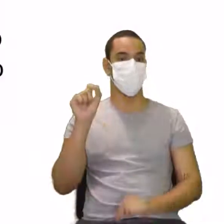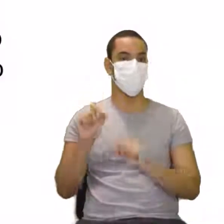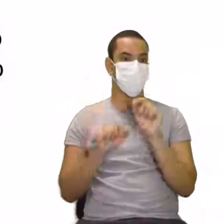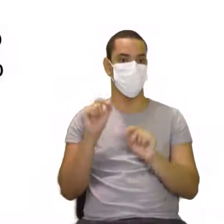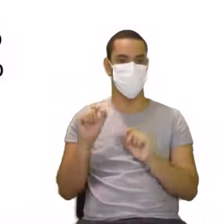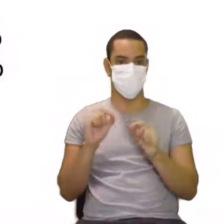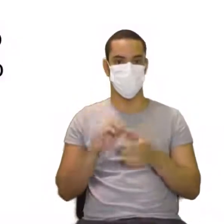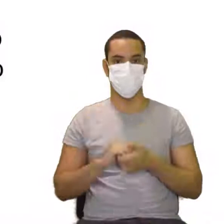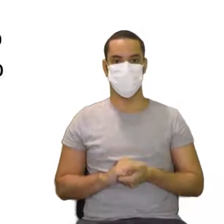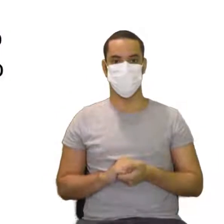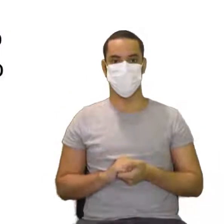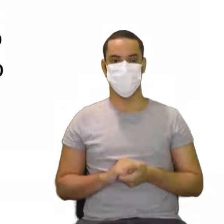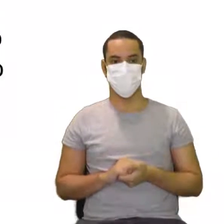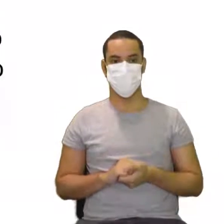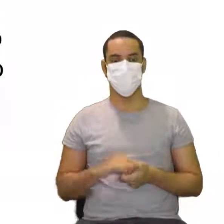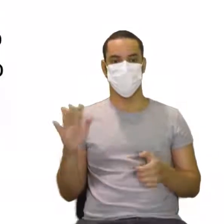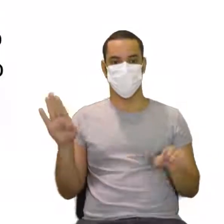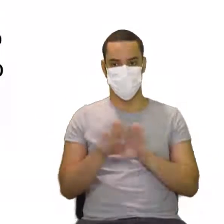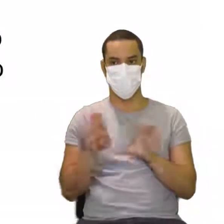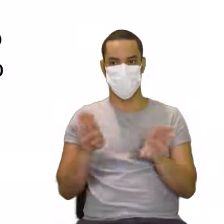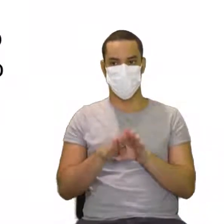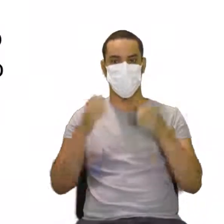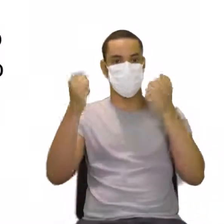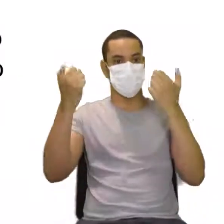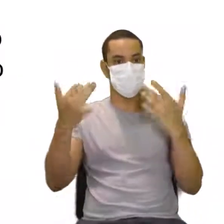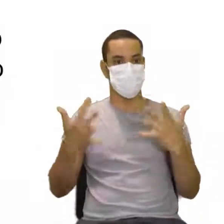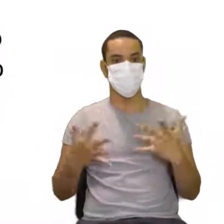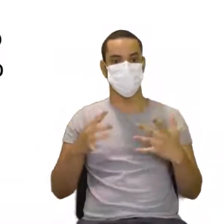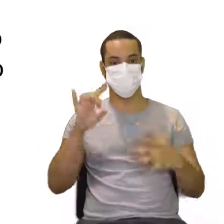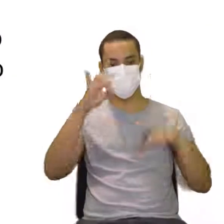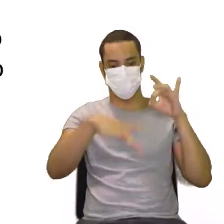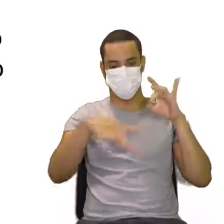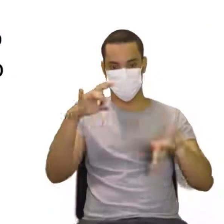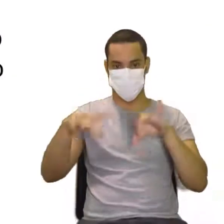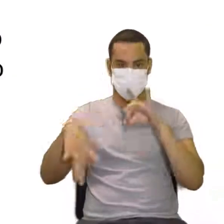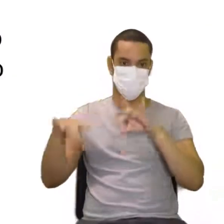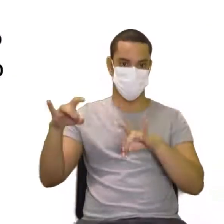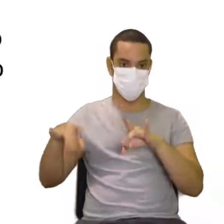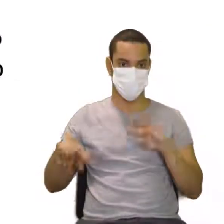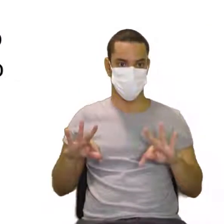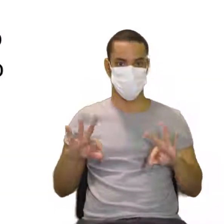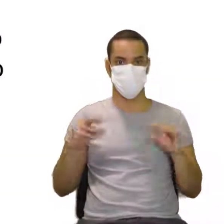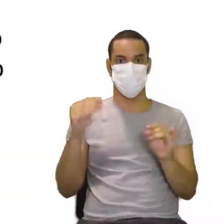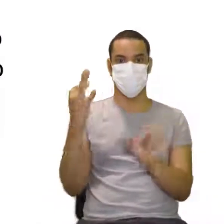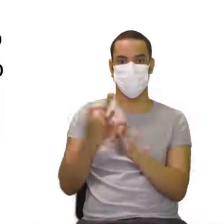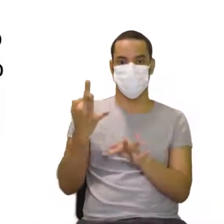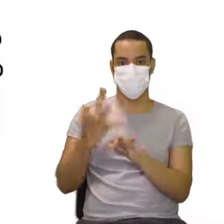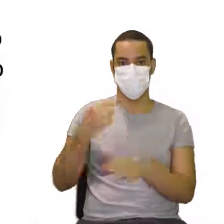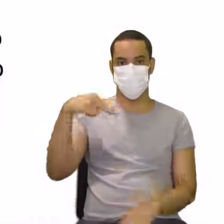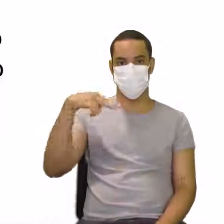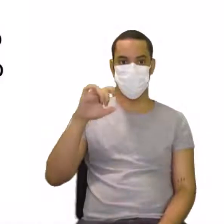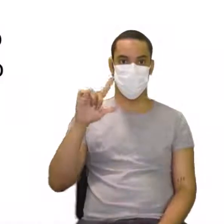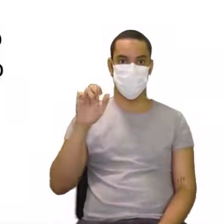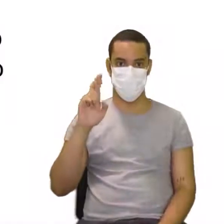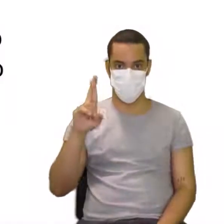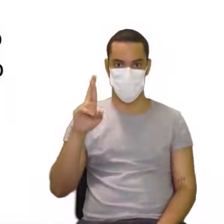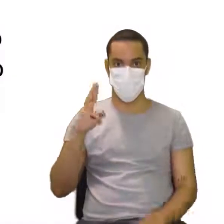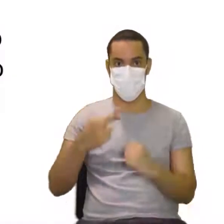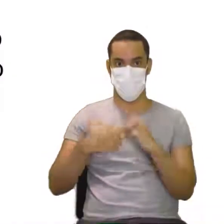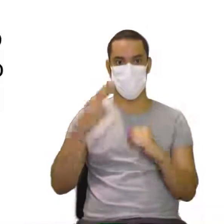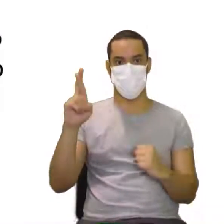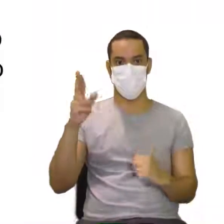olha só, nós trabalhamos muito também que toda a física nuclear, que é a parte lá da radioatividade,